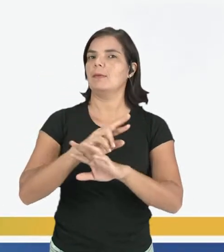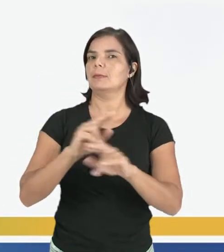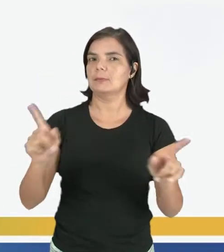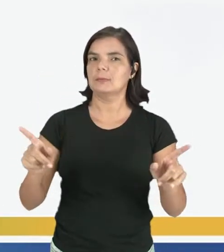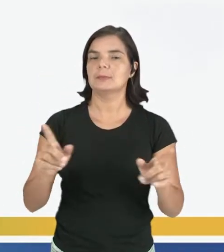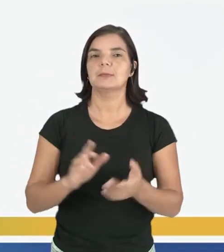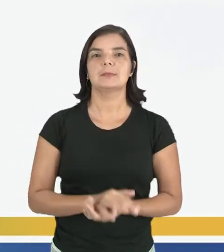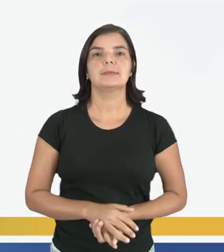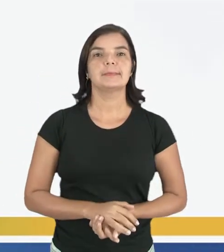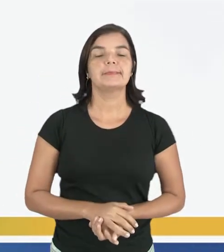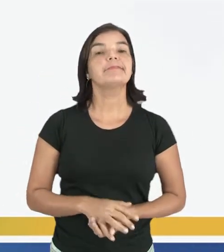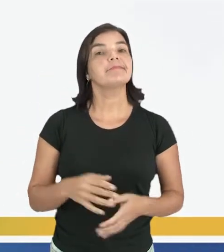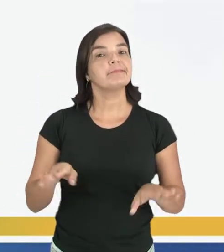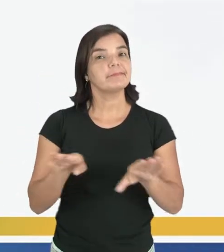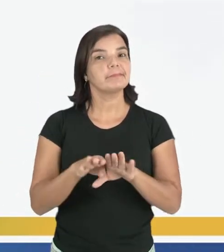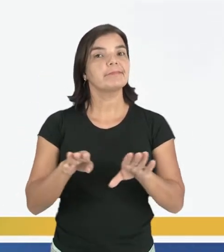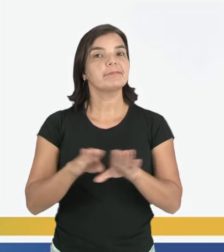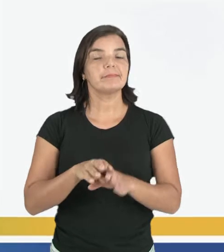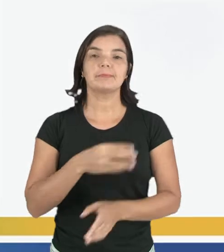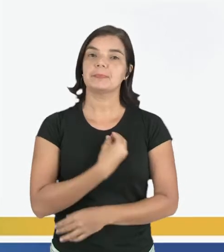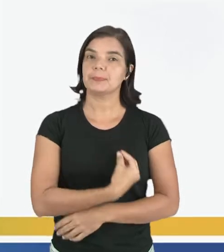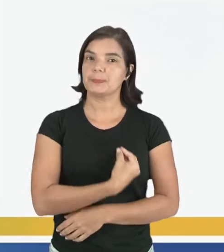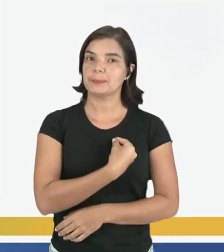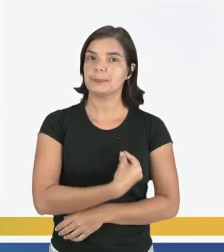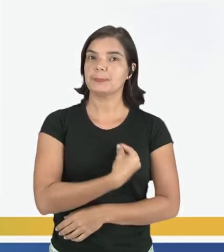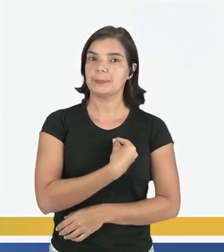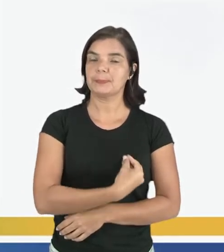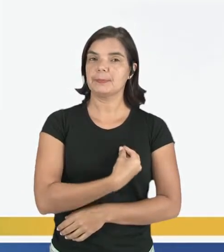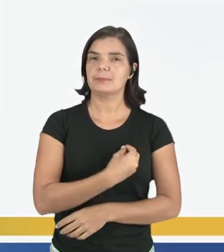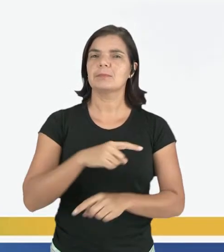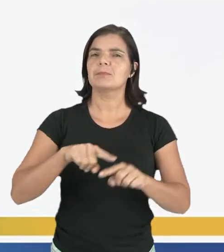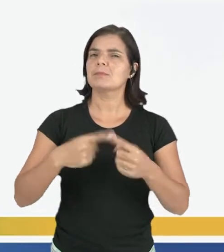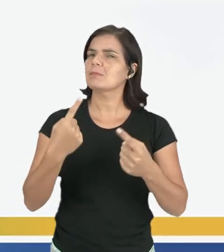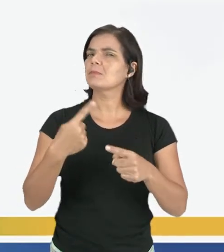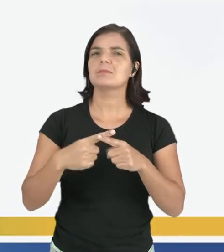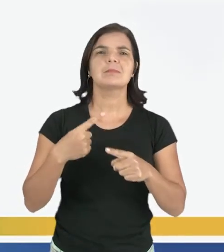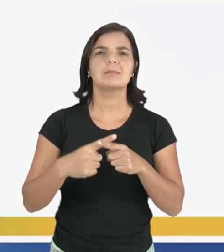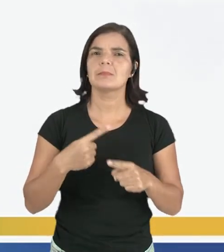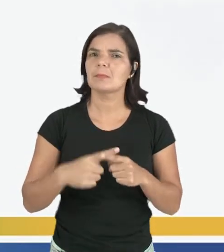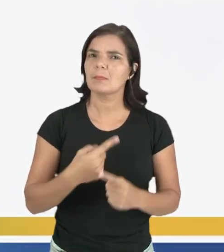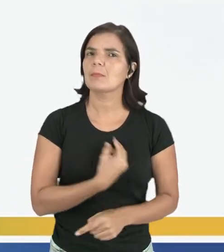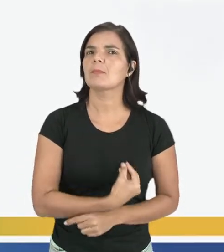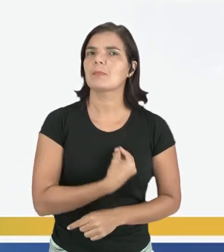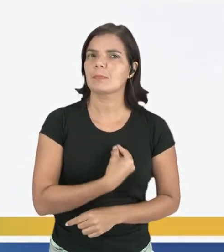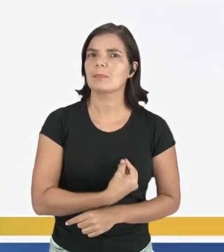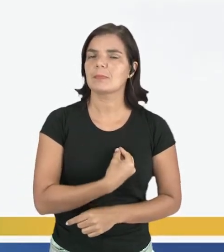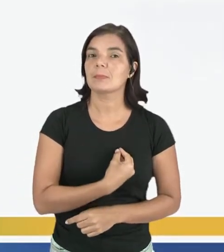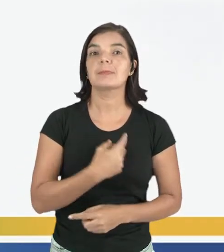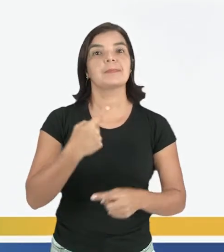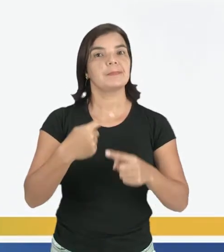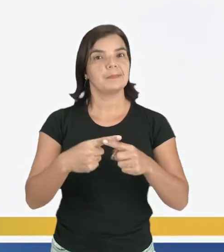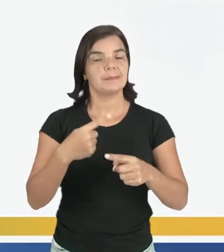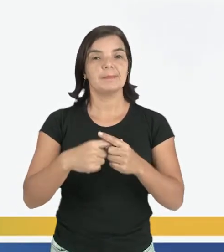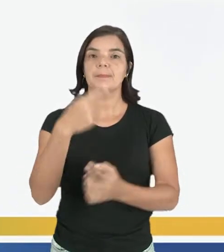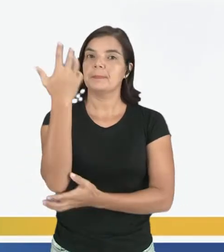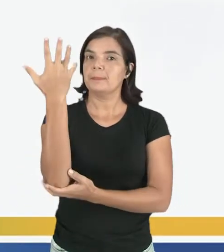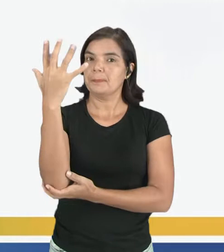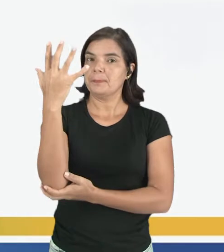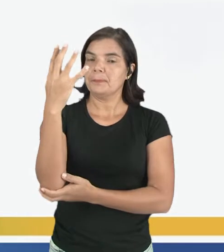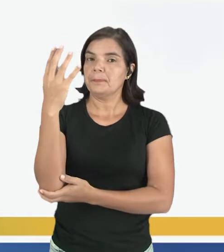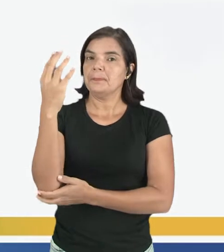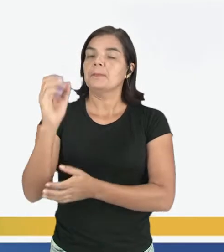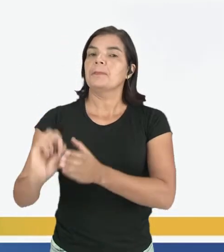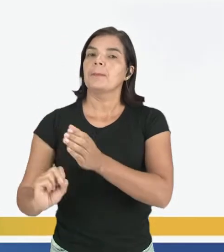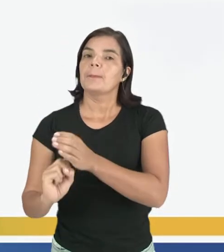E todas são seres vivos. Mas por que são seres vivos? São seres vivos porque as plantas